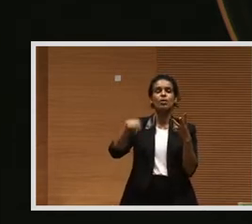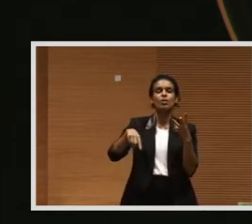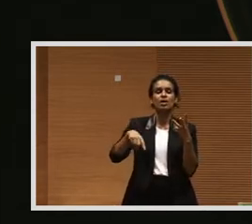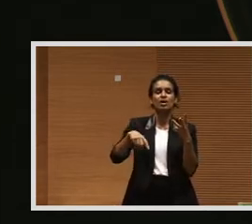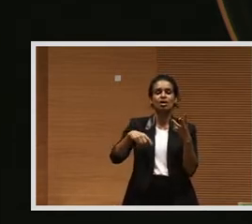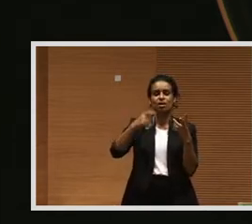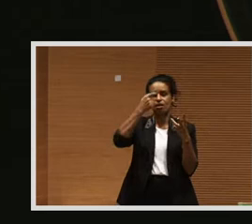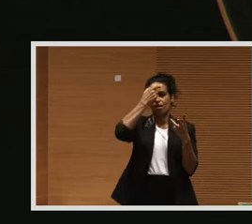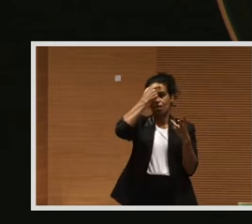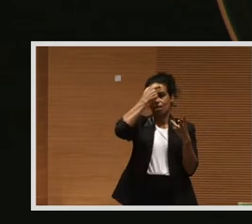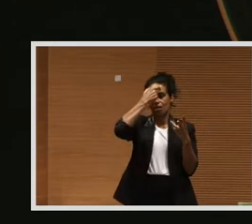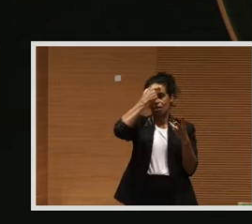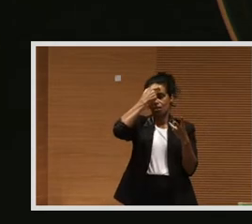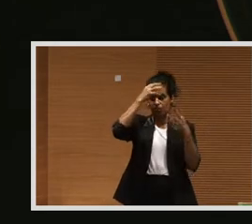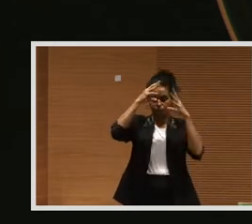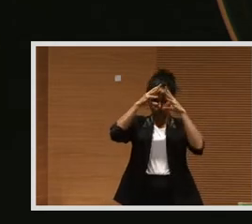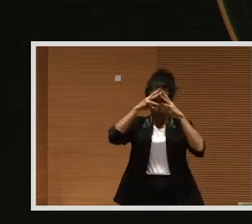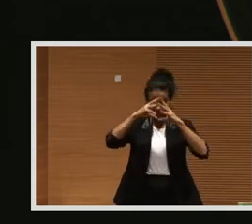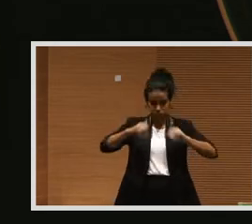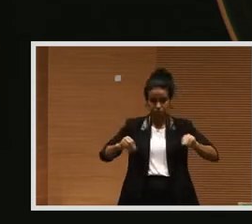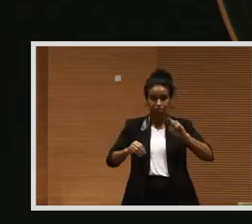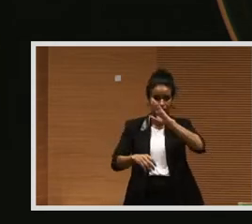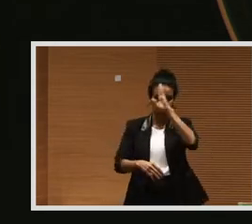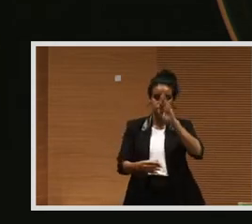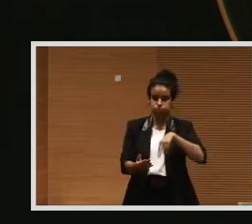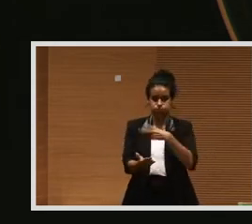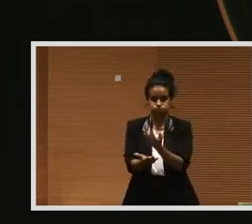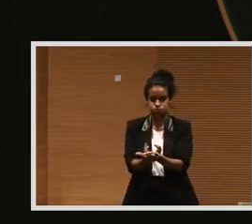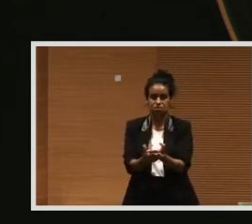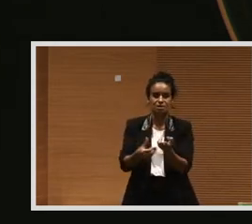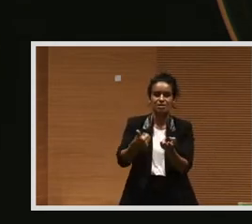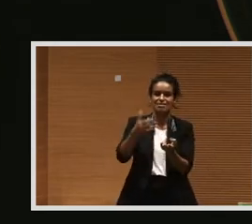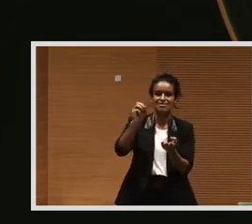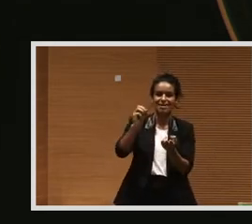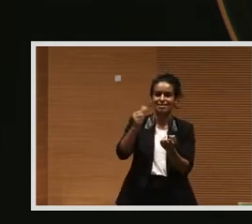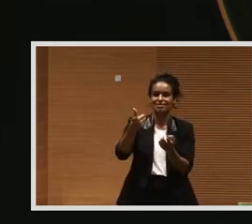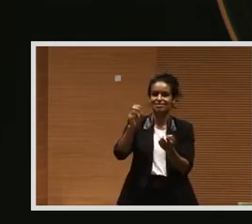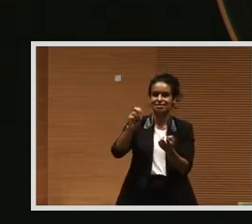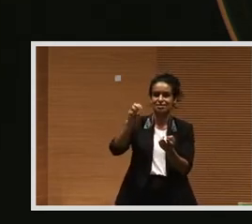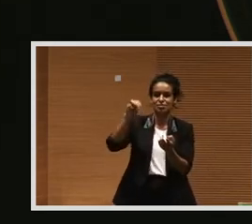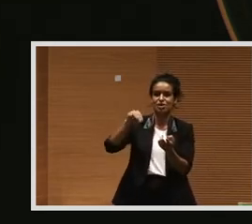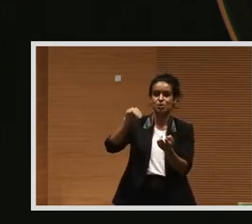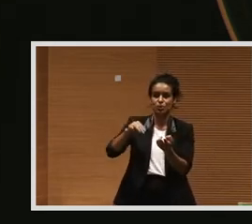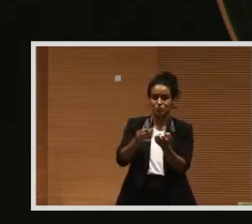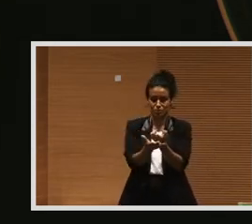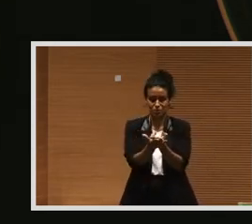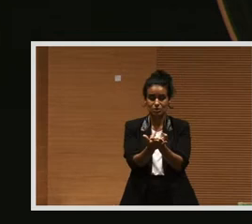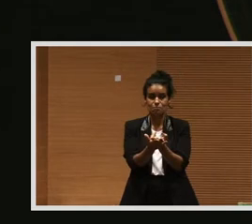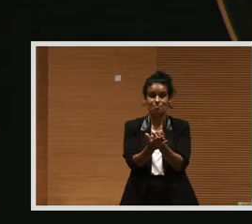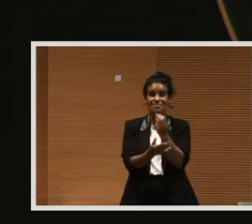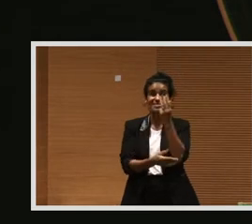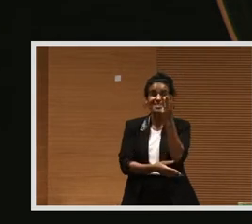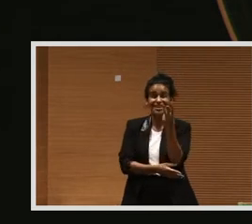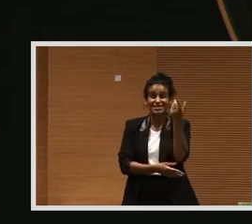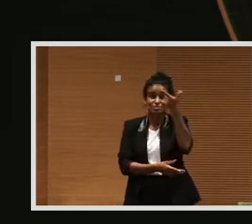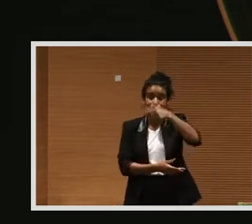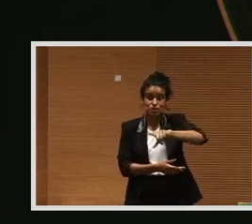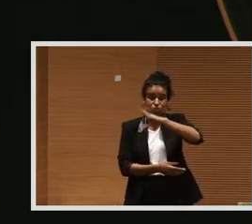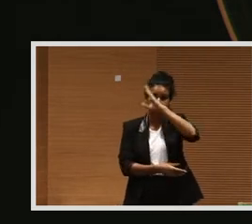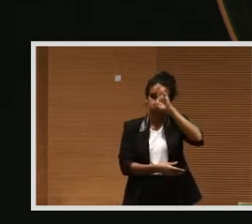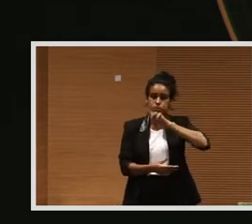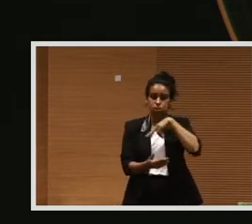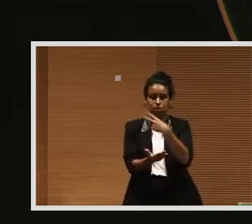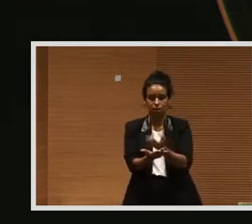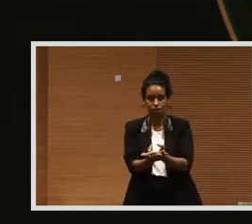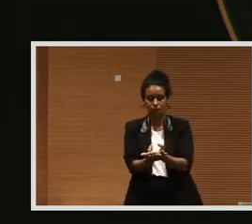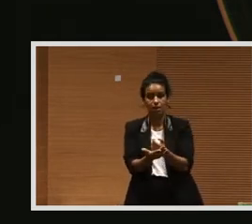consciência por minutos. 10, 15 minutos. No terceiro apagão, eles leram a